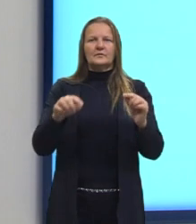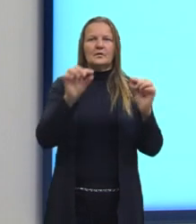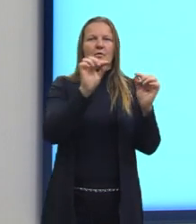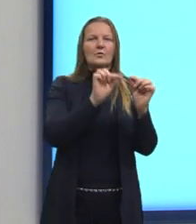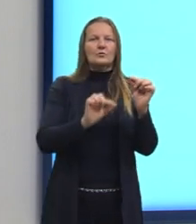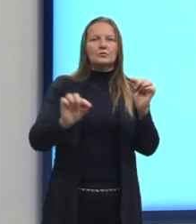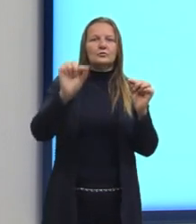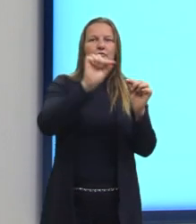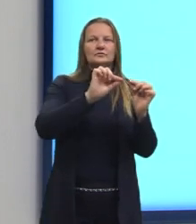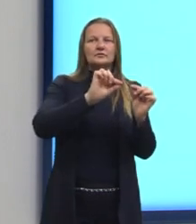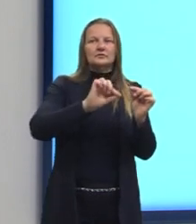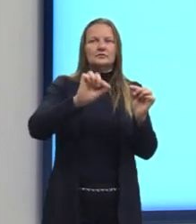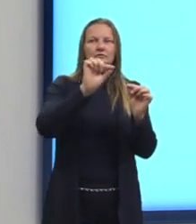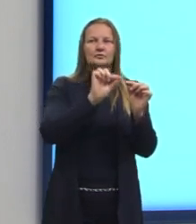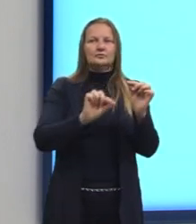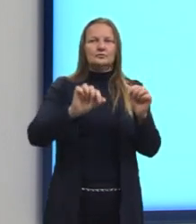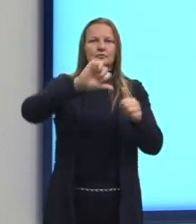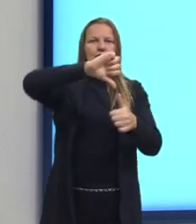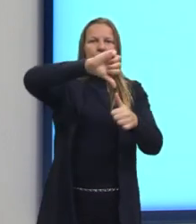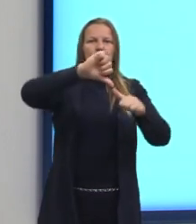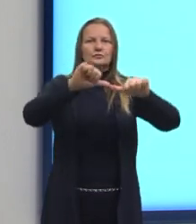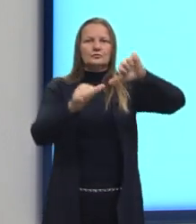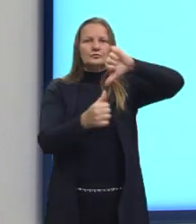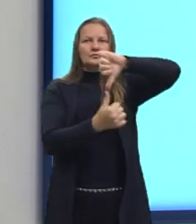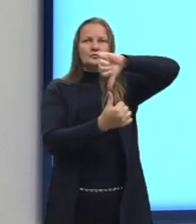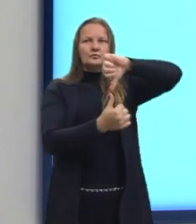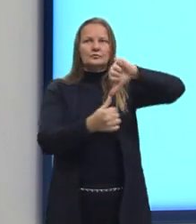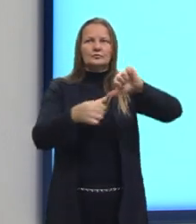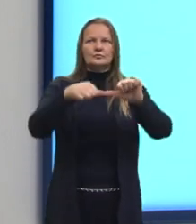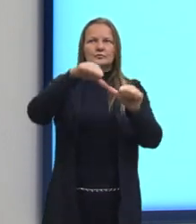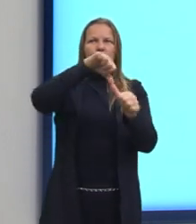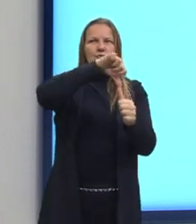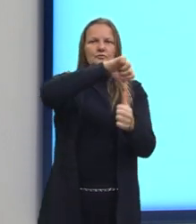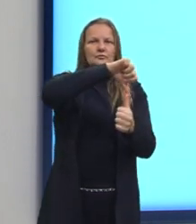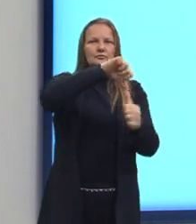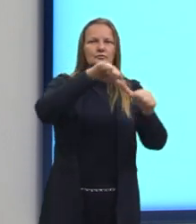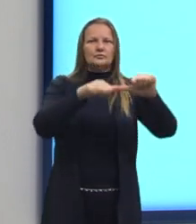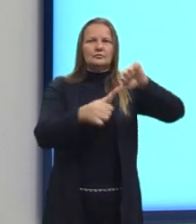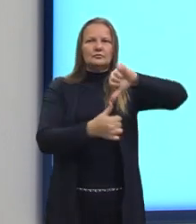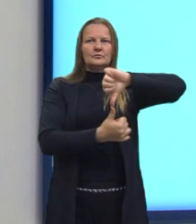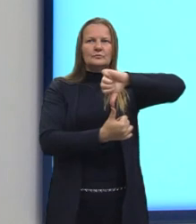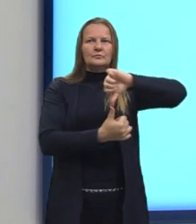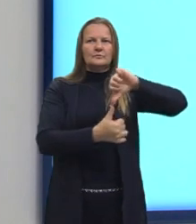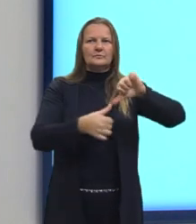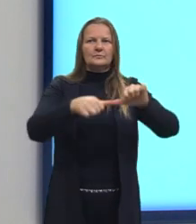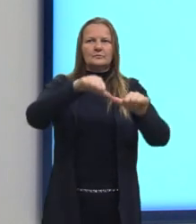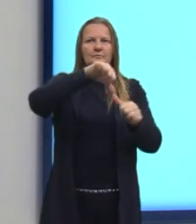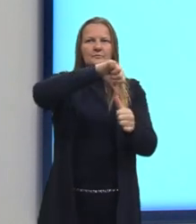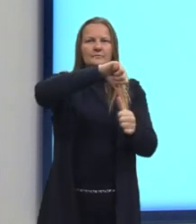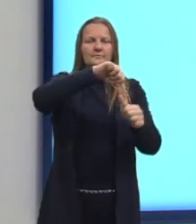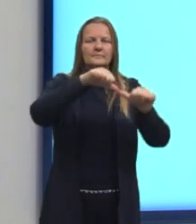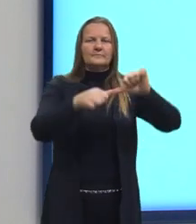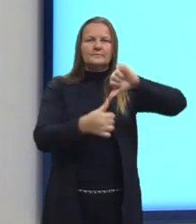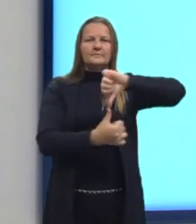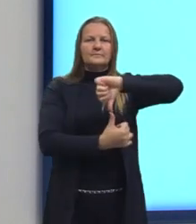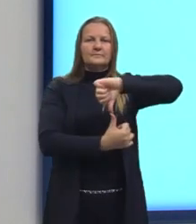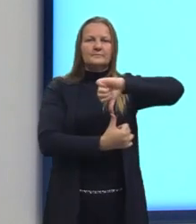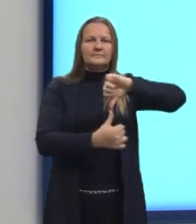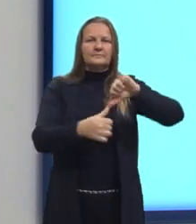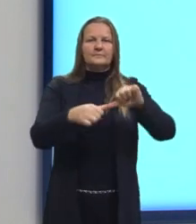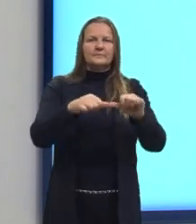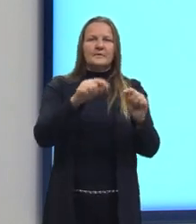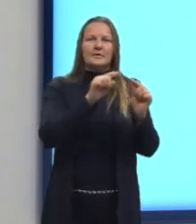círculo um movimento então que fica oscilando né pode ser infinitamente pode ser somente